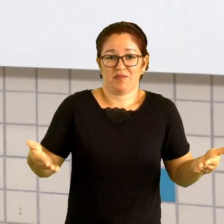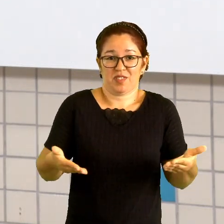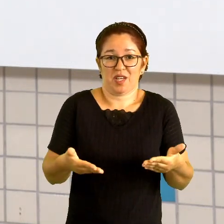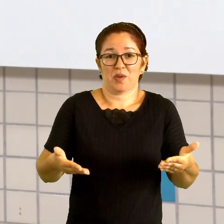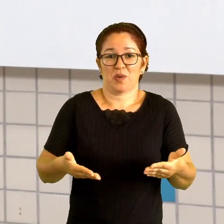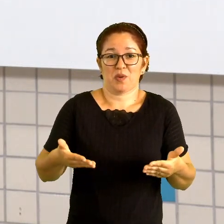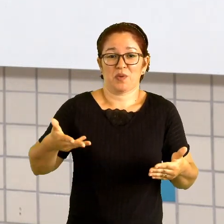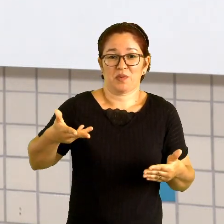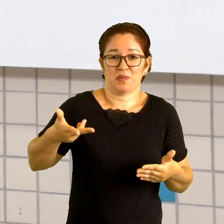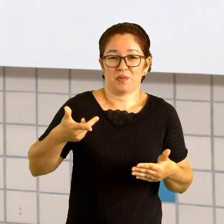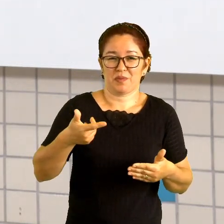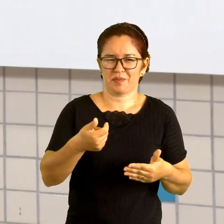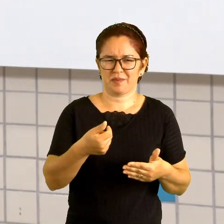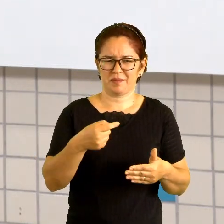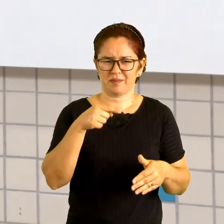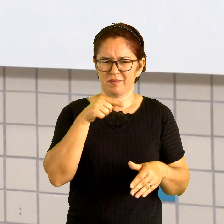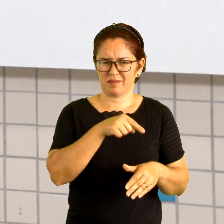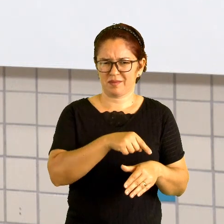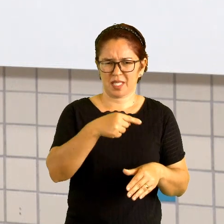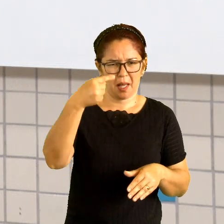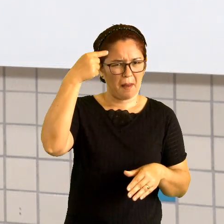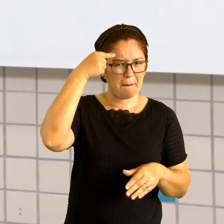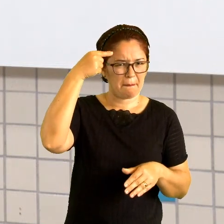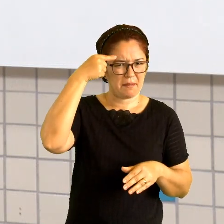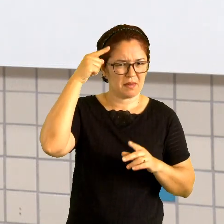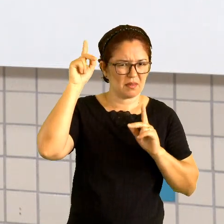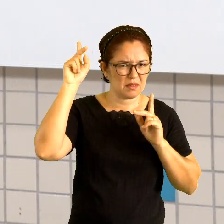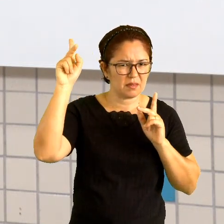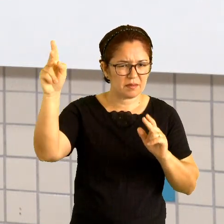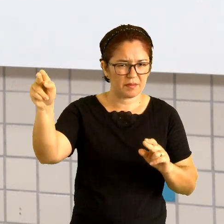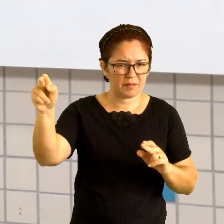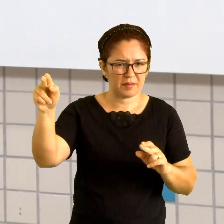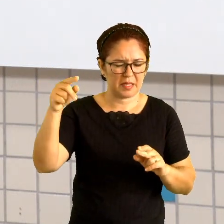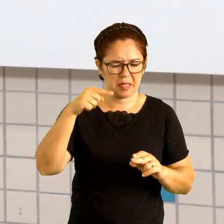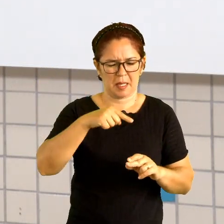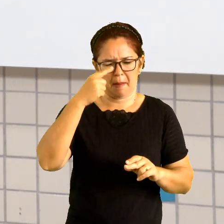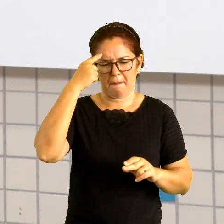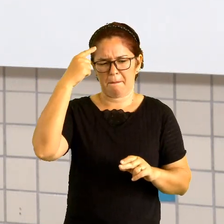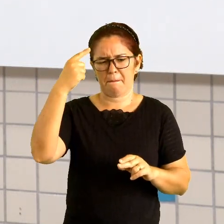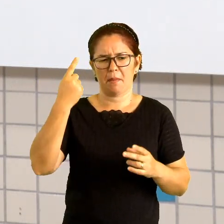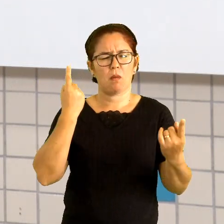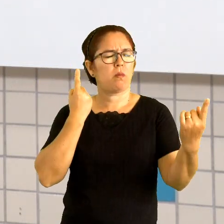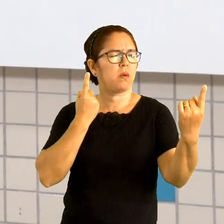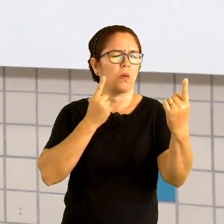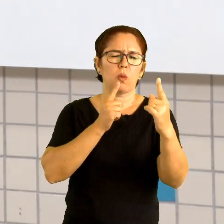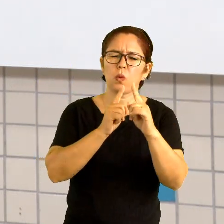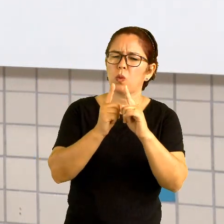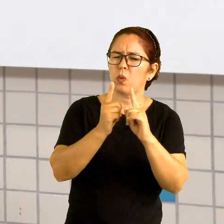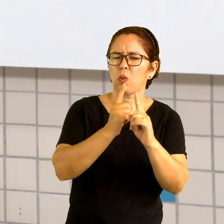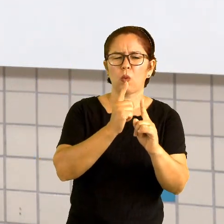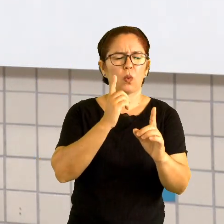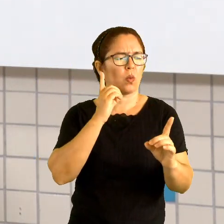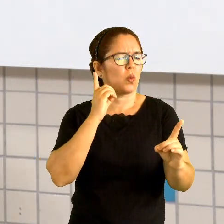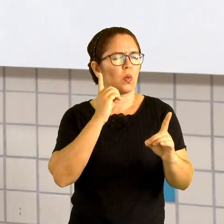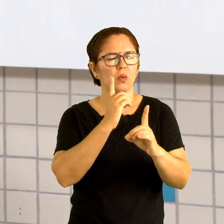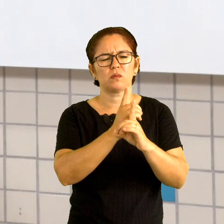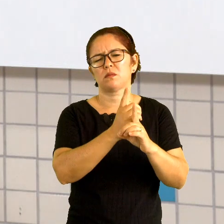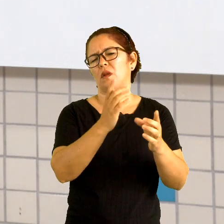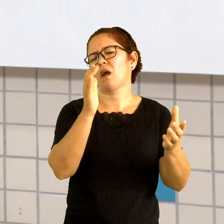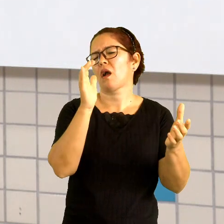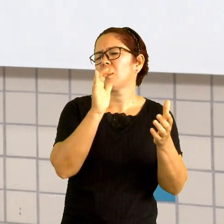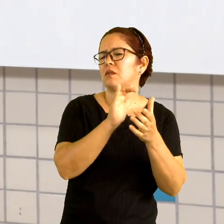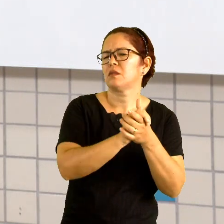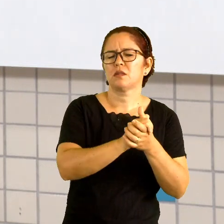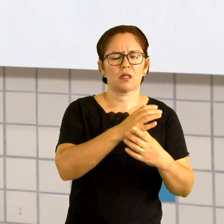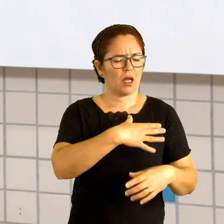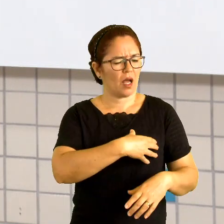Modernas, ela tem esse mesmo pensamento de encontrar um príncipe e casar com ele e ter